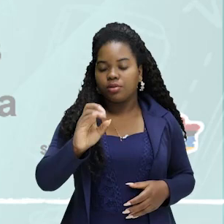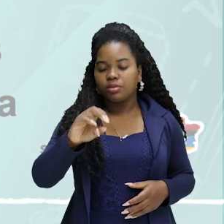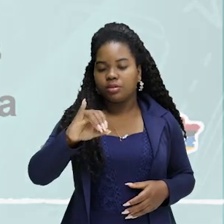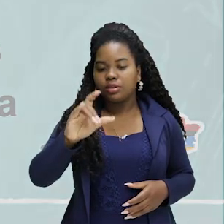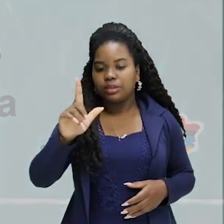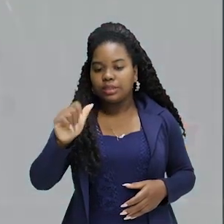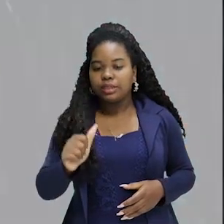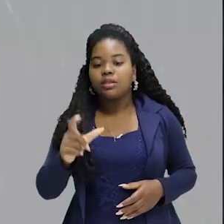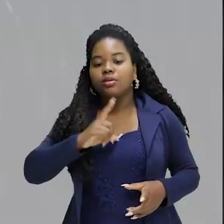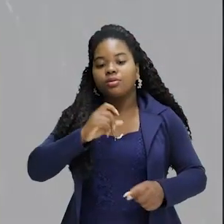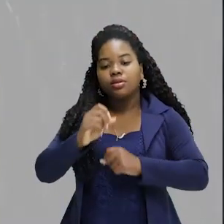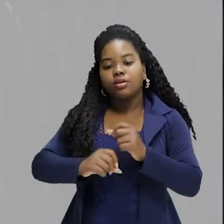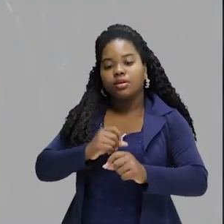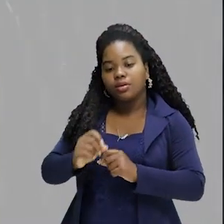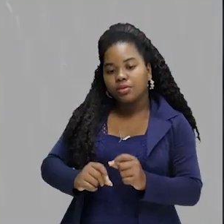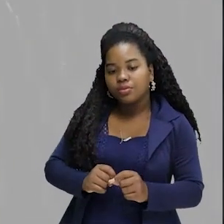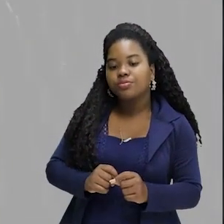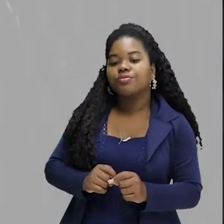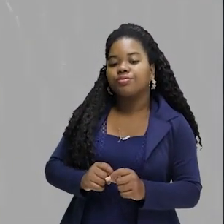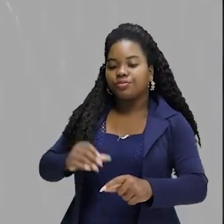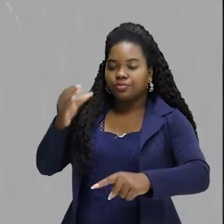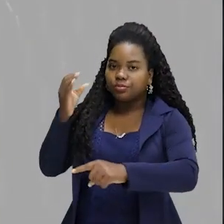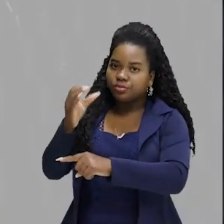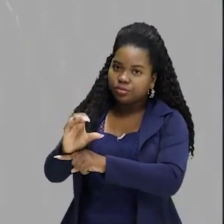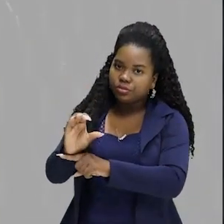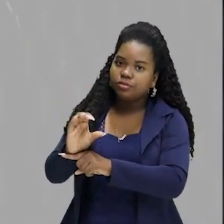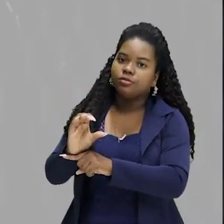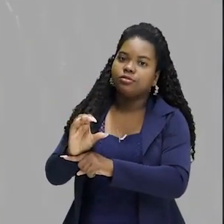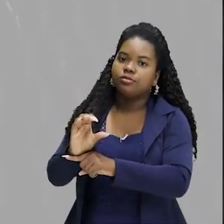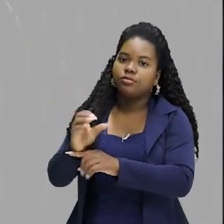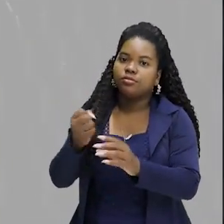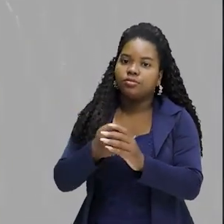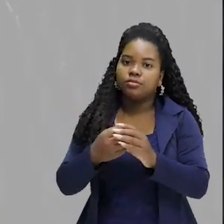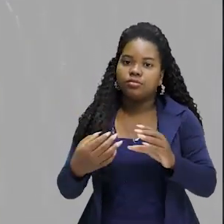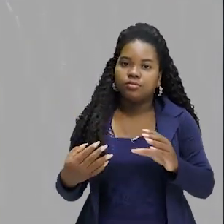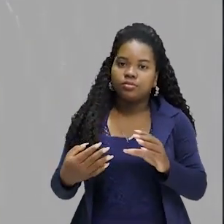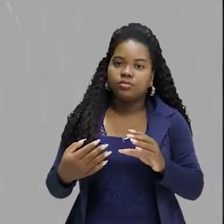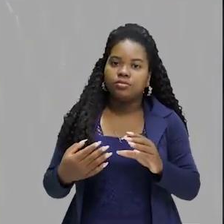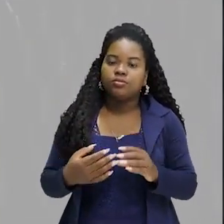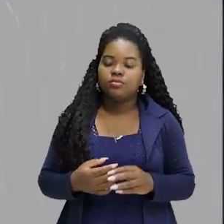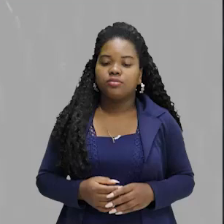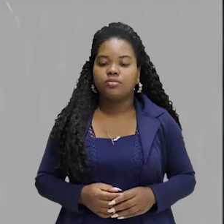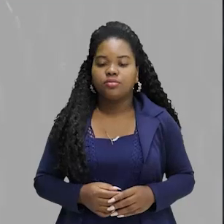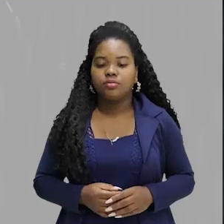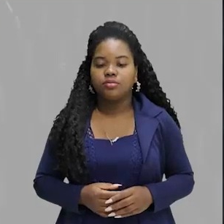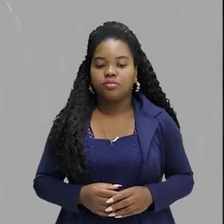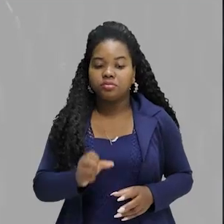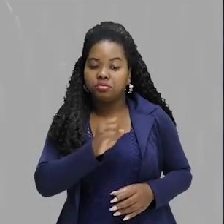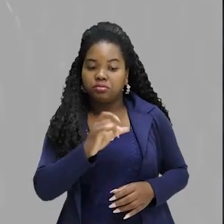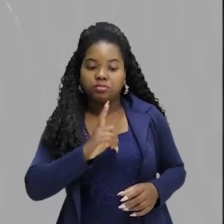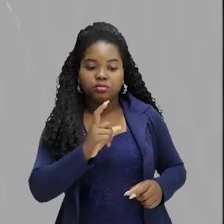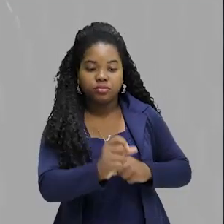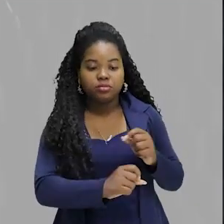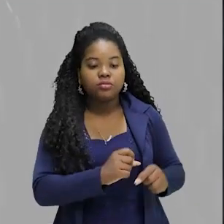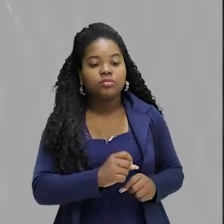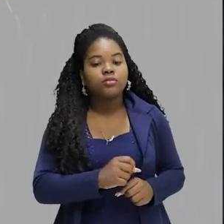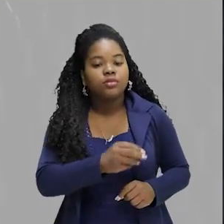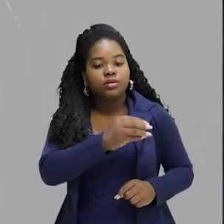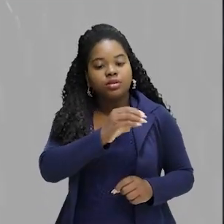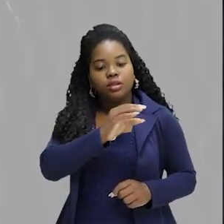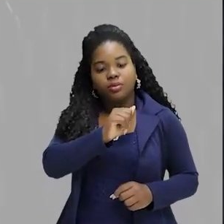Então é a presença da carbonila que vai caracterizar se nós temos um aldeído ou uma cetona.